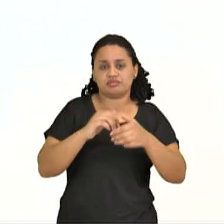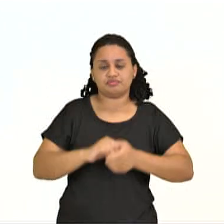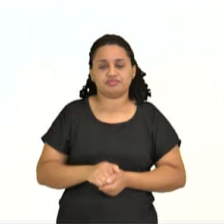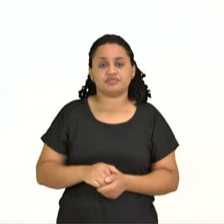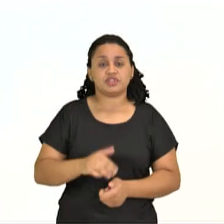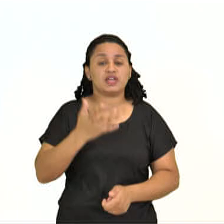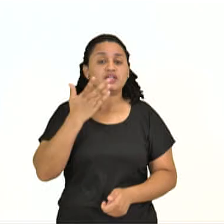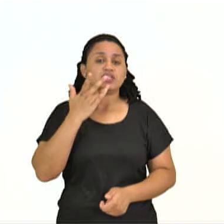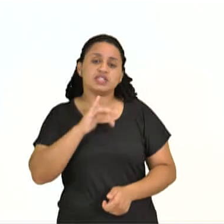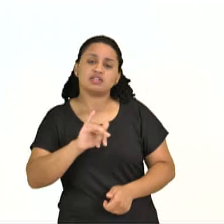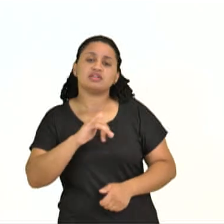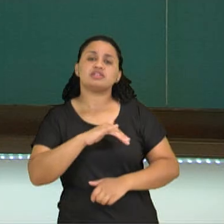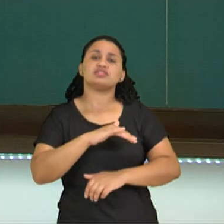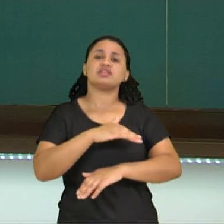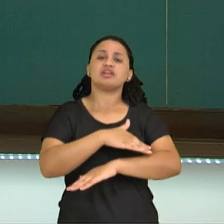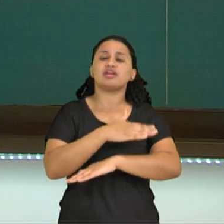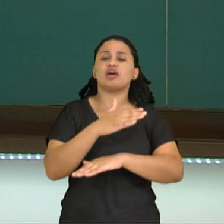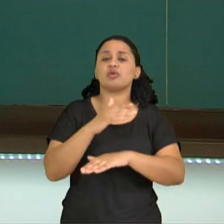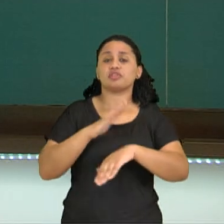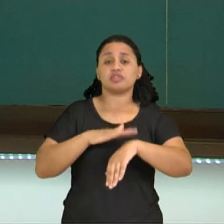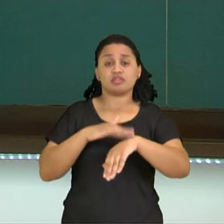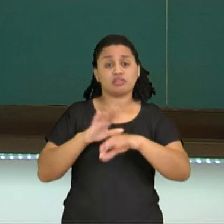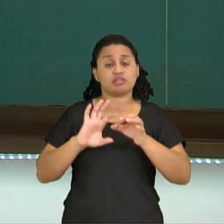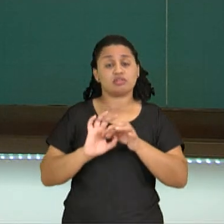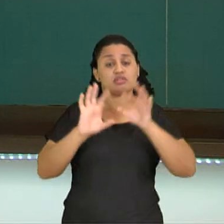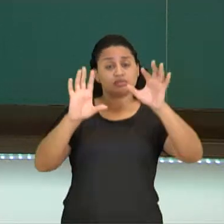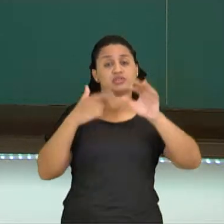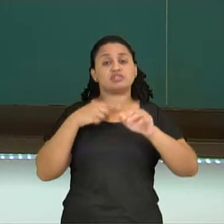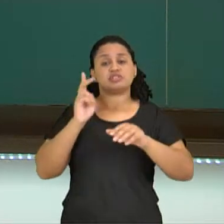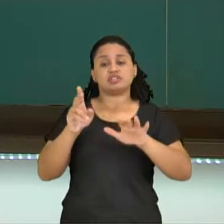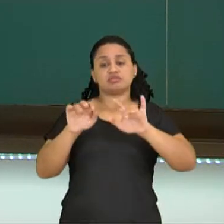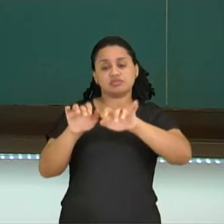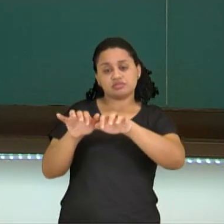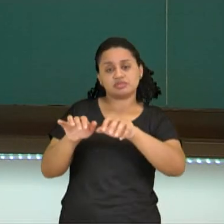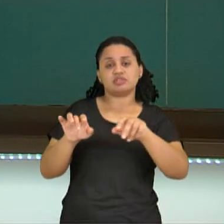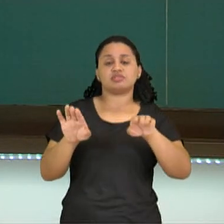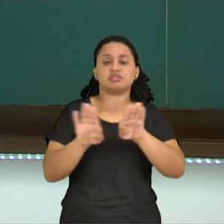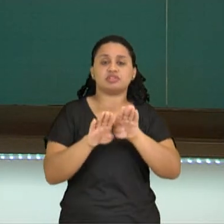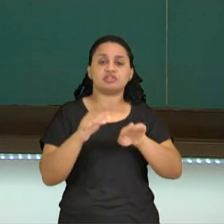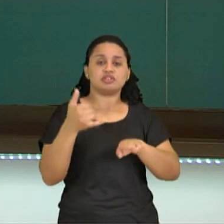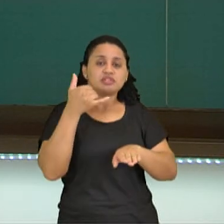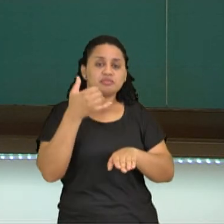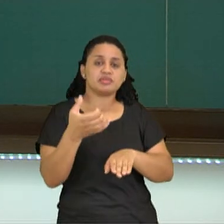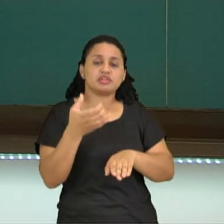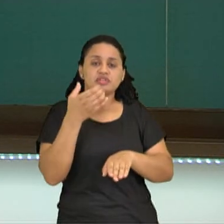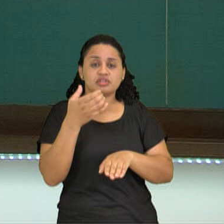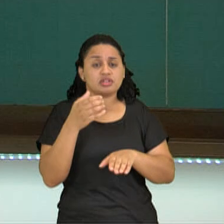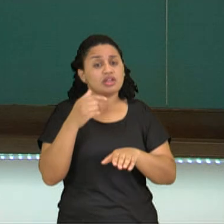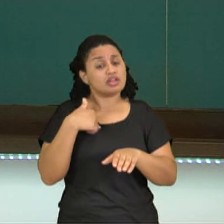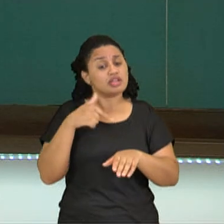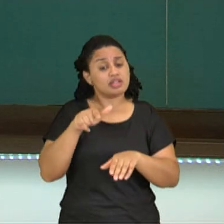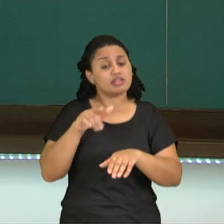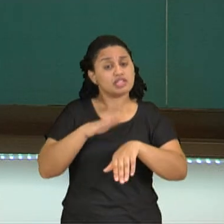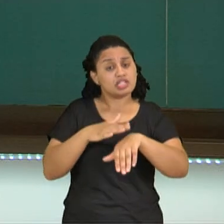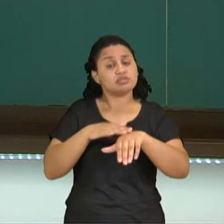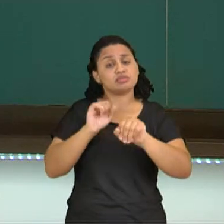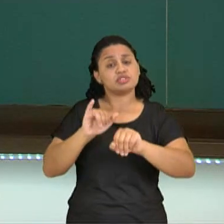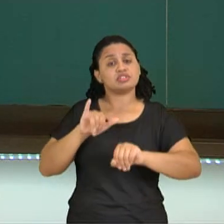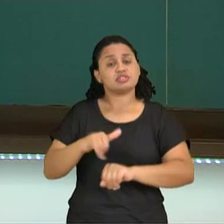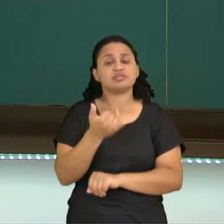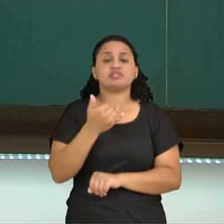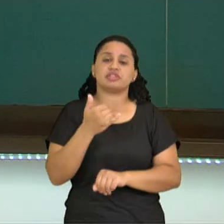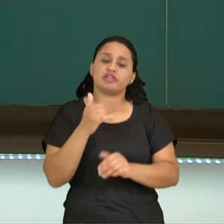em jogos no celular, que poderiam ser utilizadas para uma leitura de bons livros, né? Ou para uma conversa